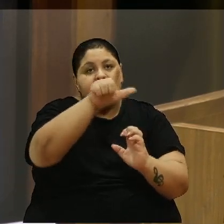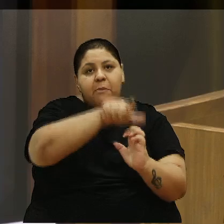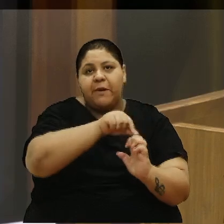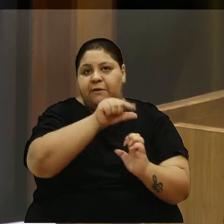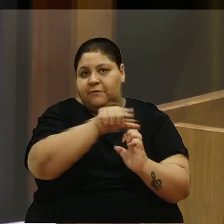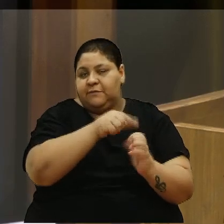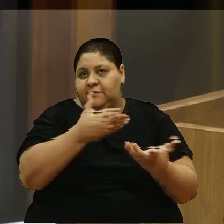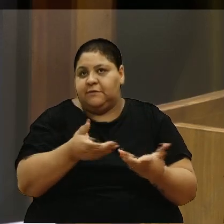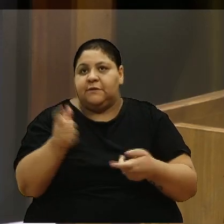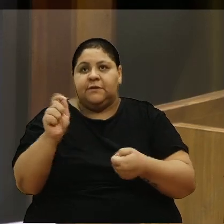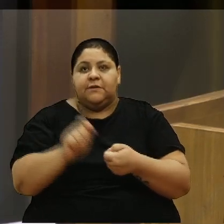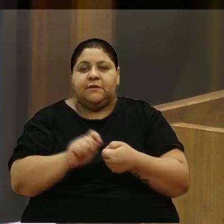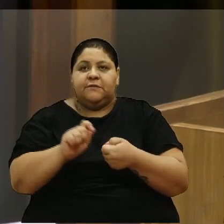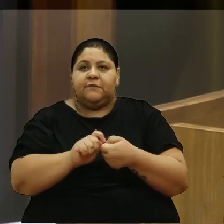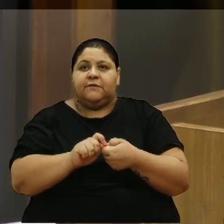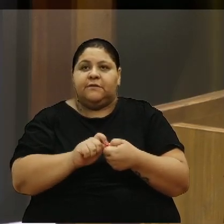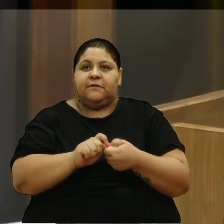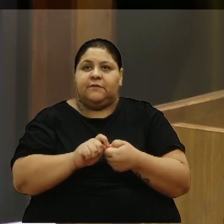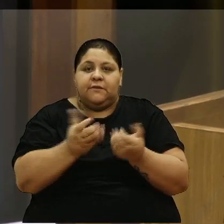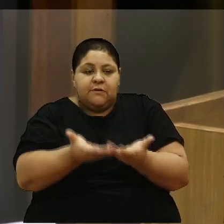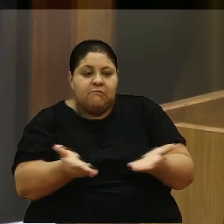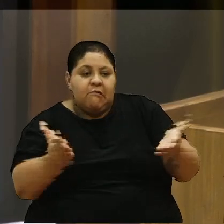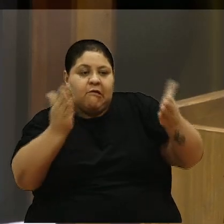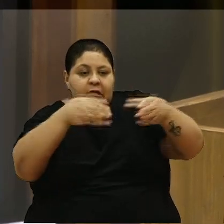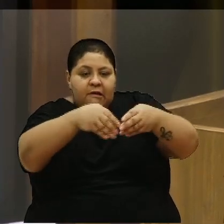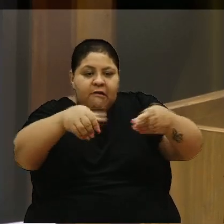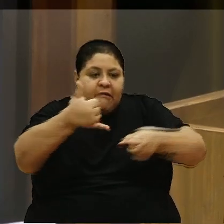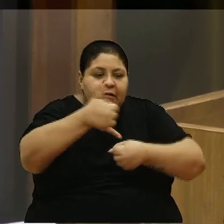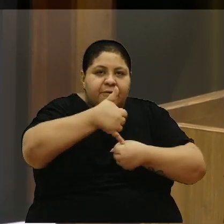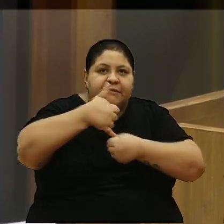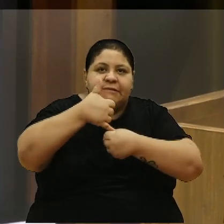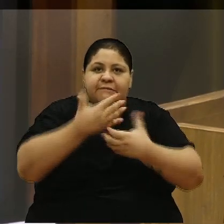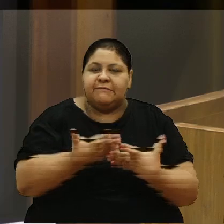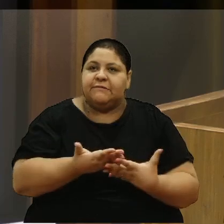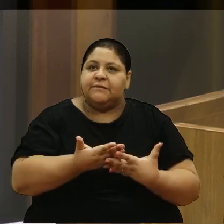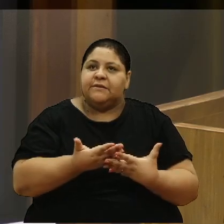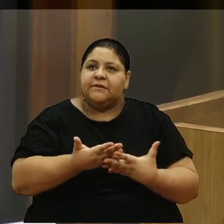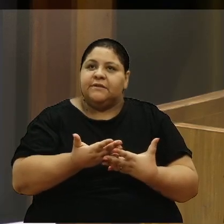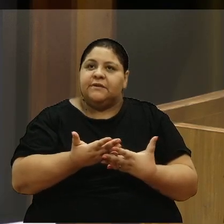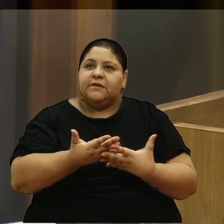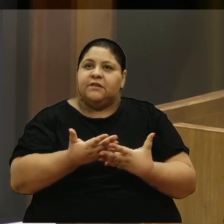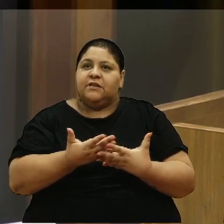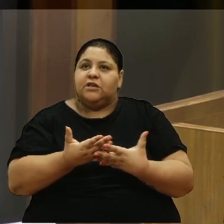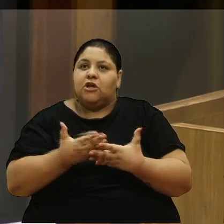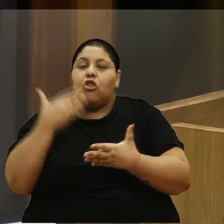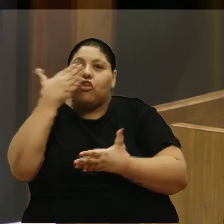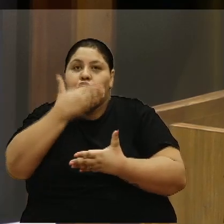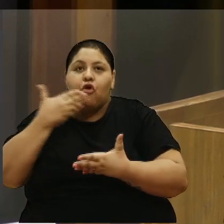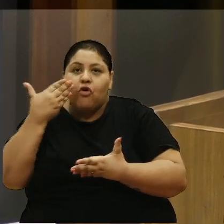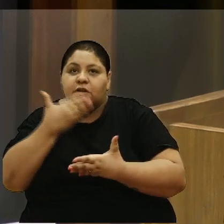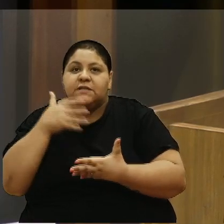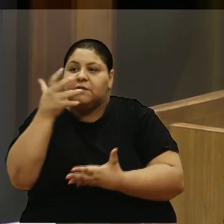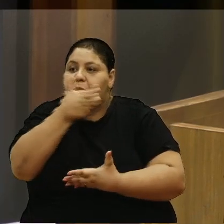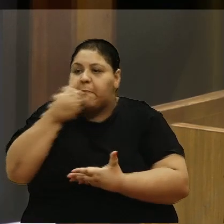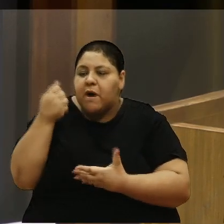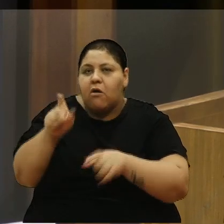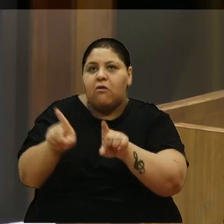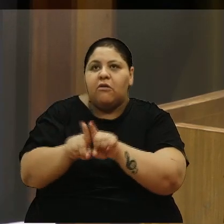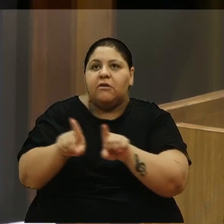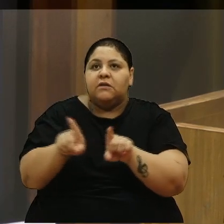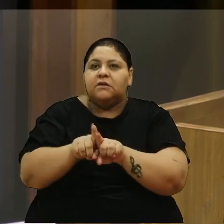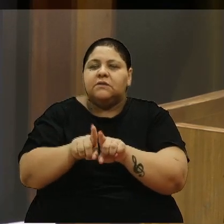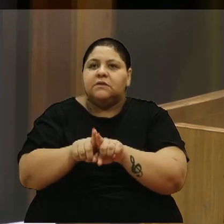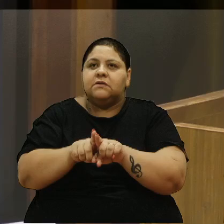empreendedorismo, empacotando erva mate, fazendo chimia e também fazendo